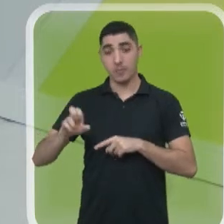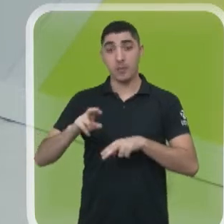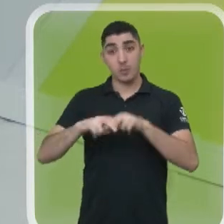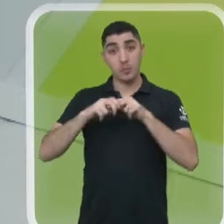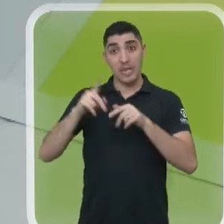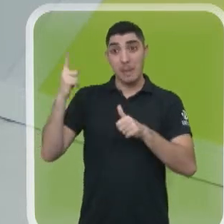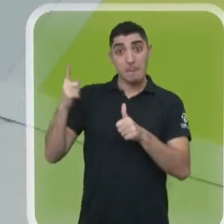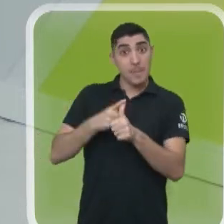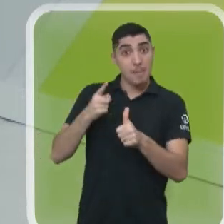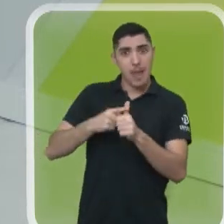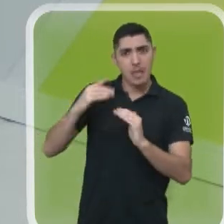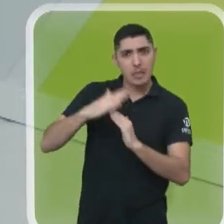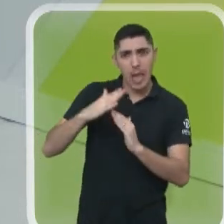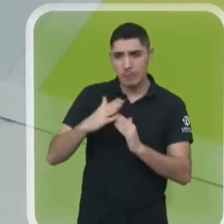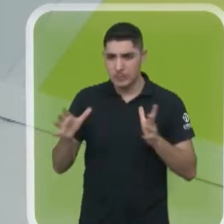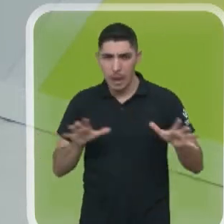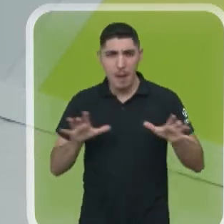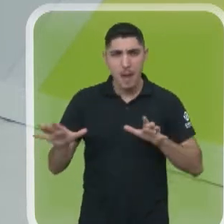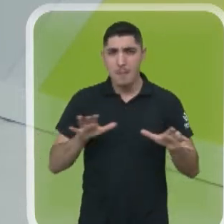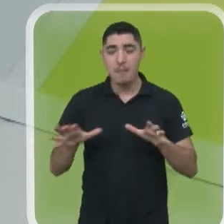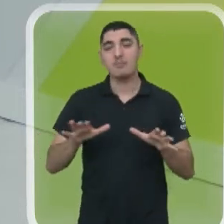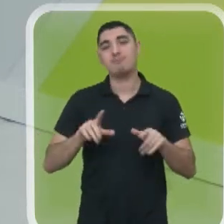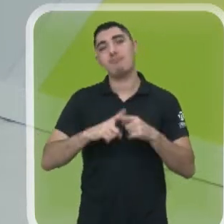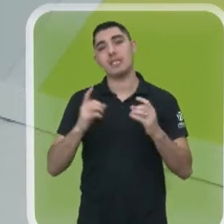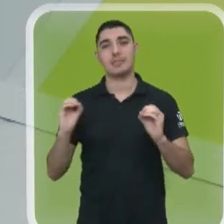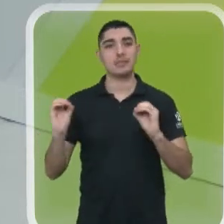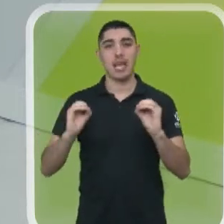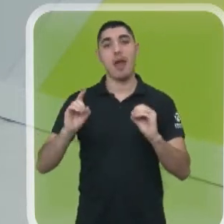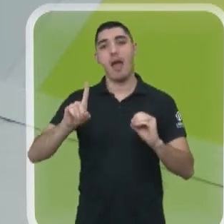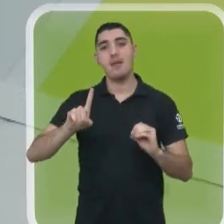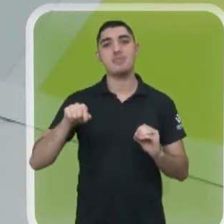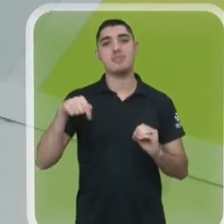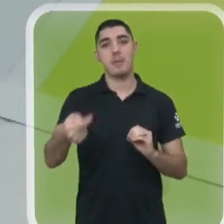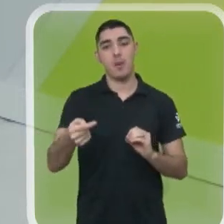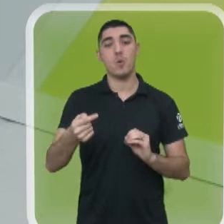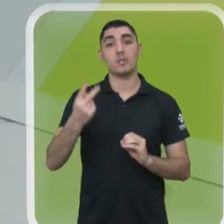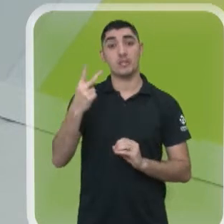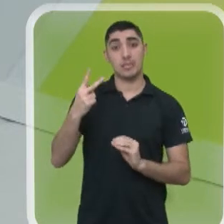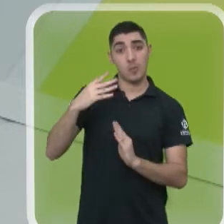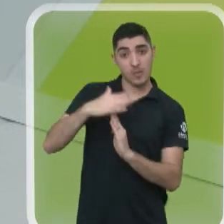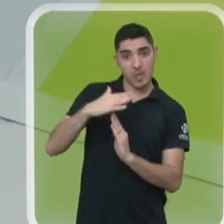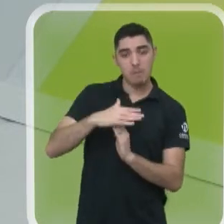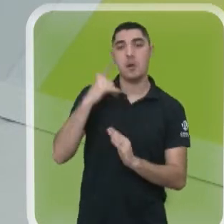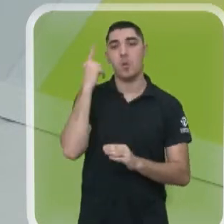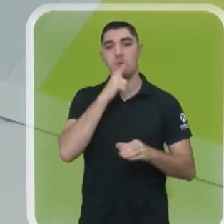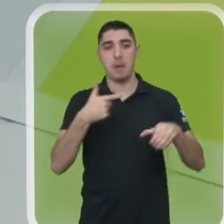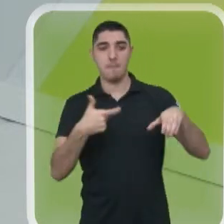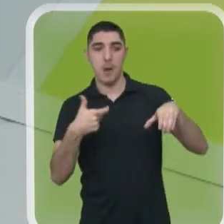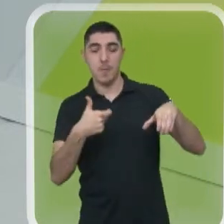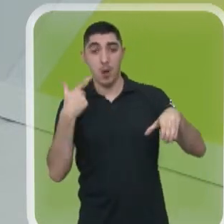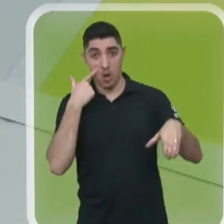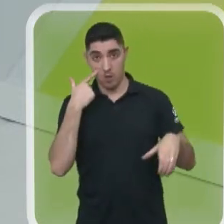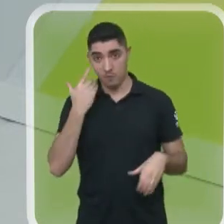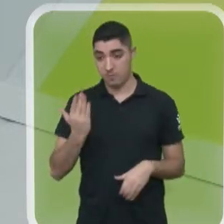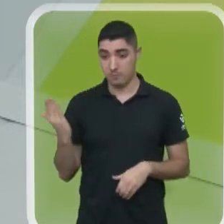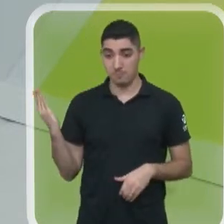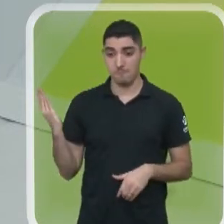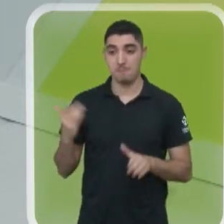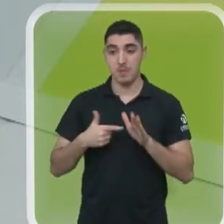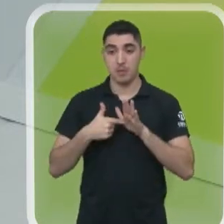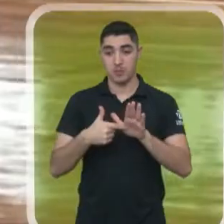de um primeiro tempo movimentado mas que se Manteve no 0 a 0 os gols saíram no segundo tempo a gente vai colocar aqui para